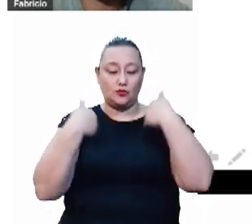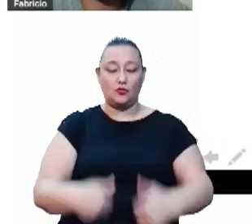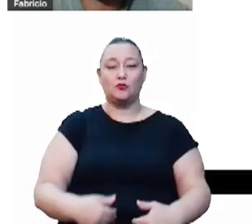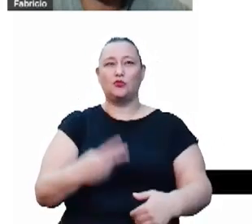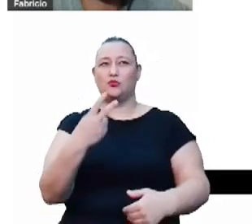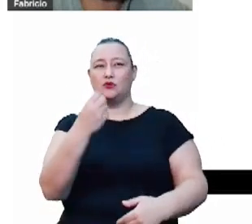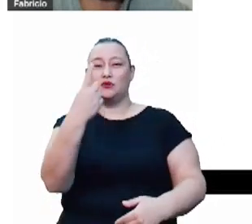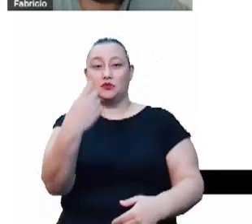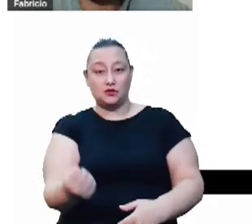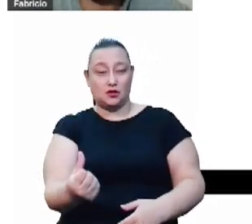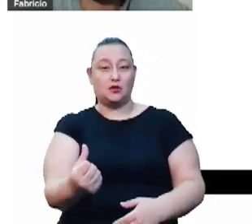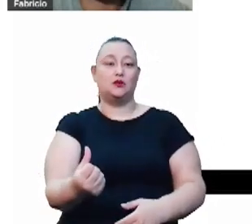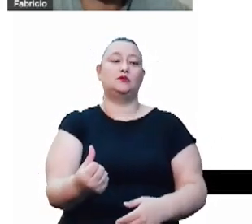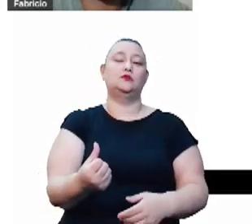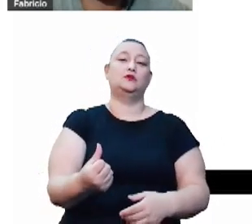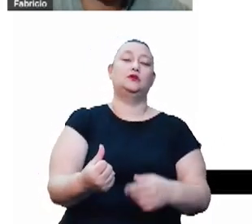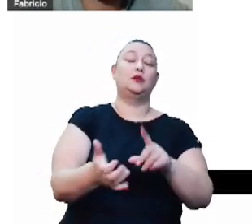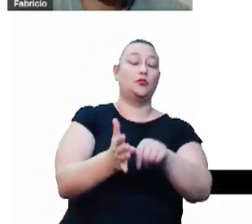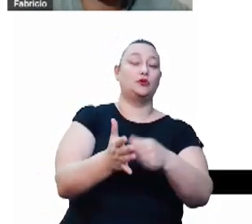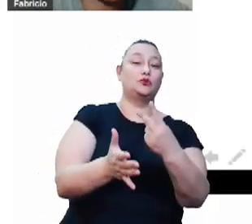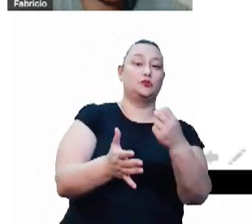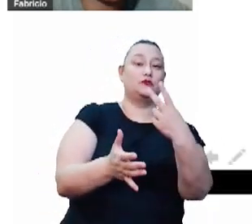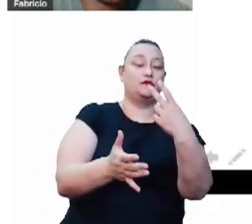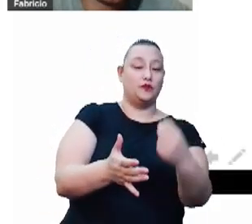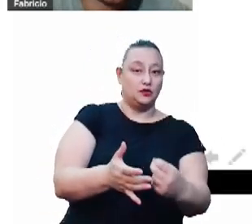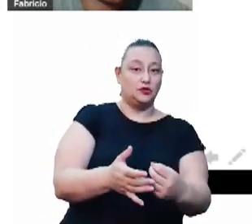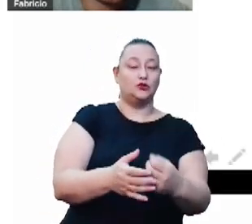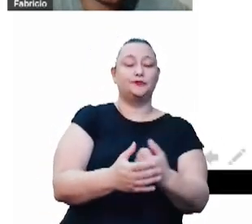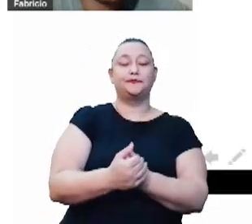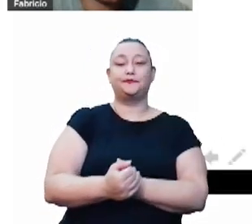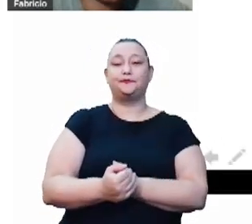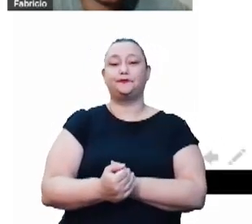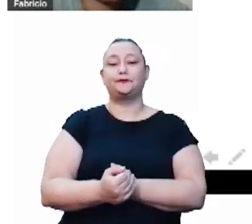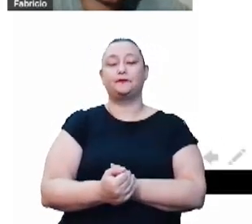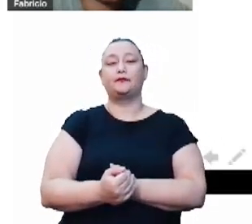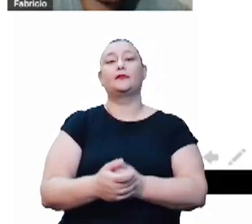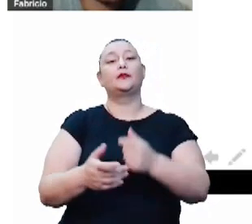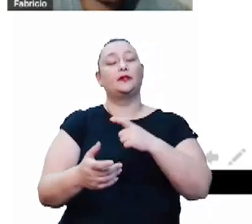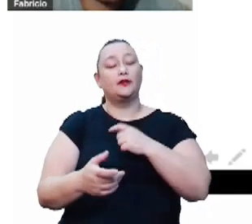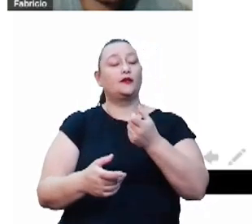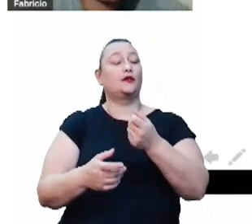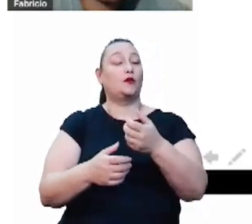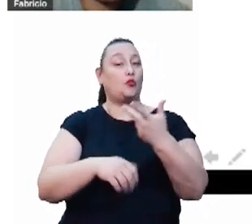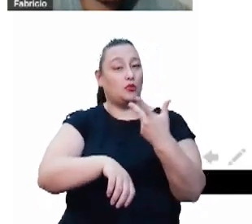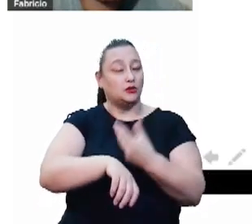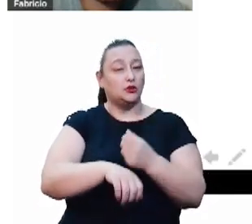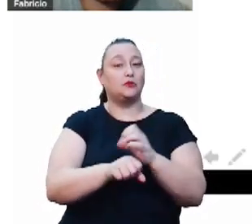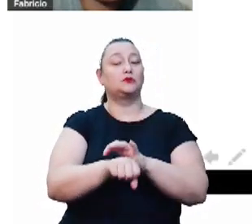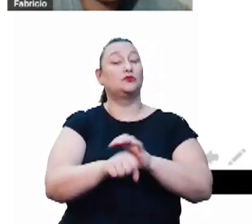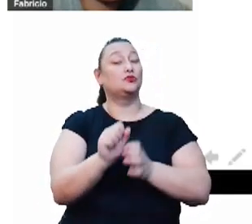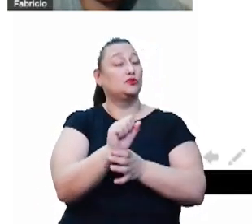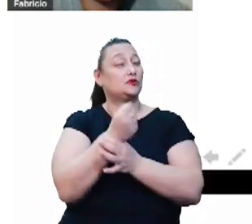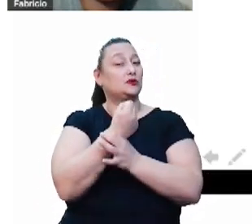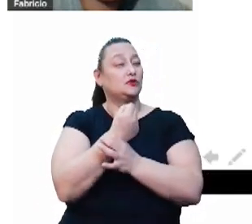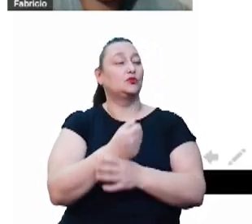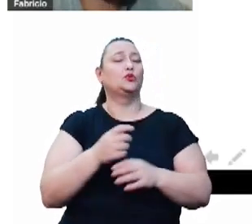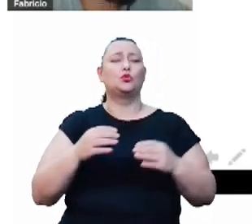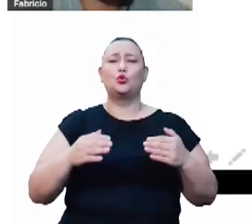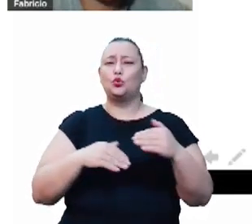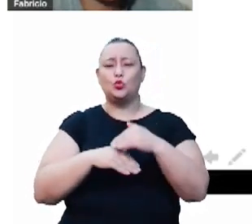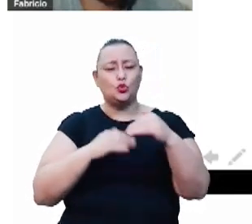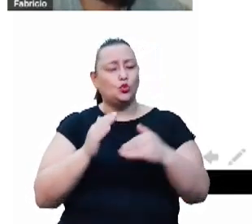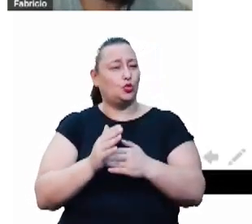2016, nosso da Unicamp, e um de 2020, do pessoal da Alemanha. É um medicamento seguro, todos os estudos publicados até o